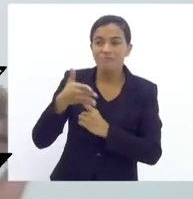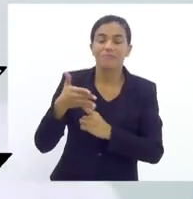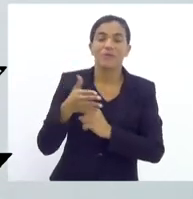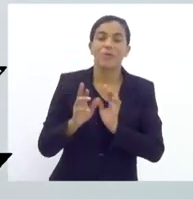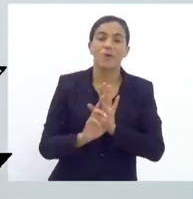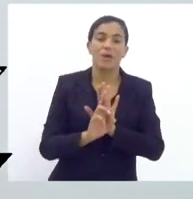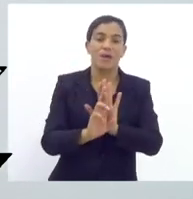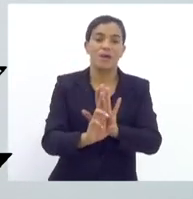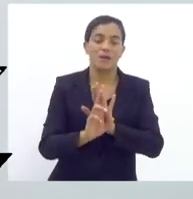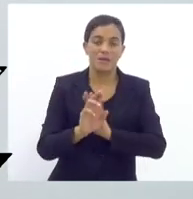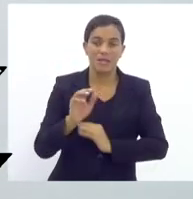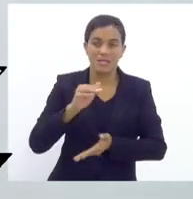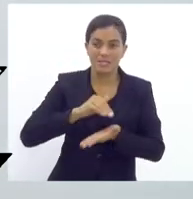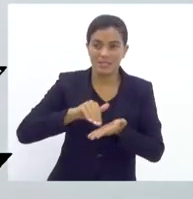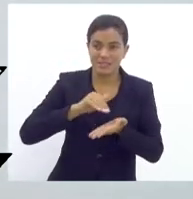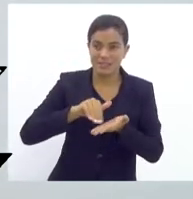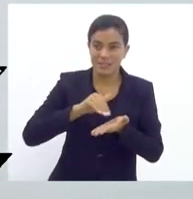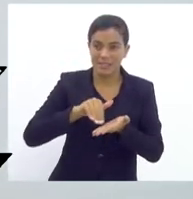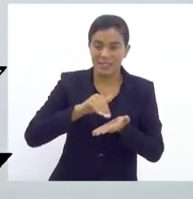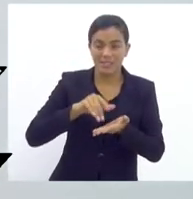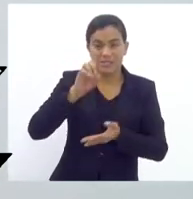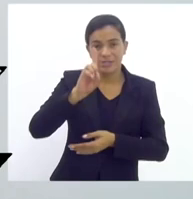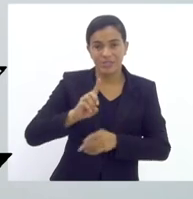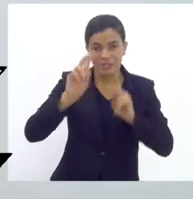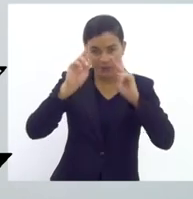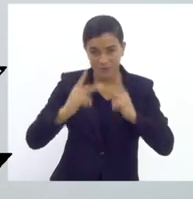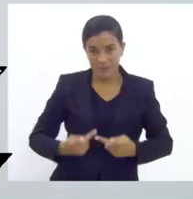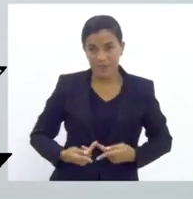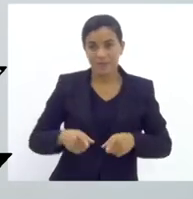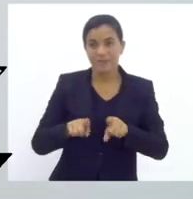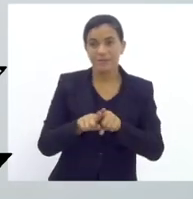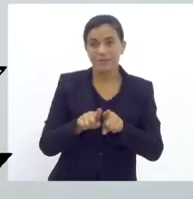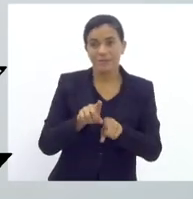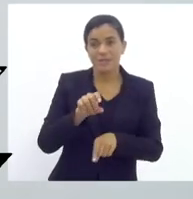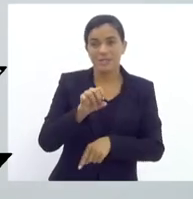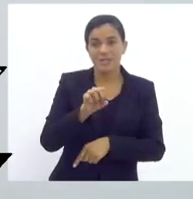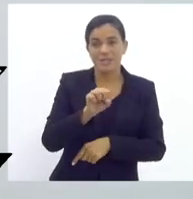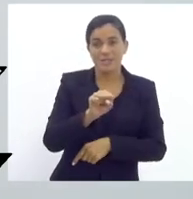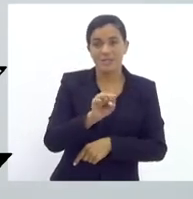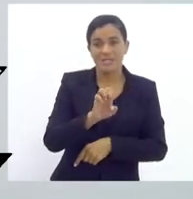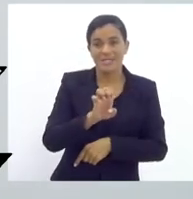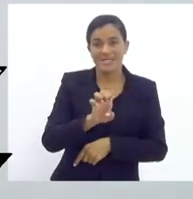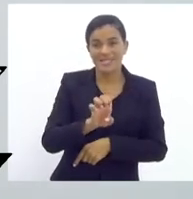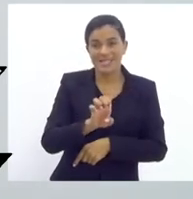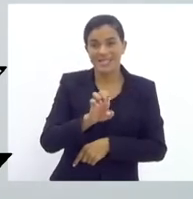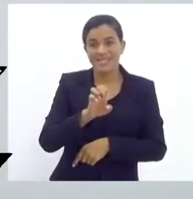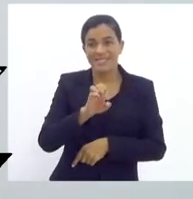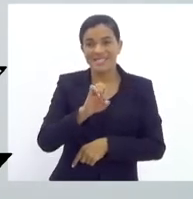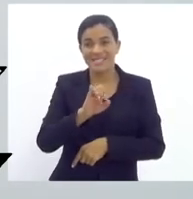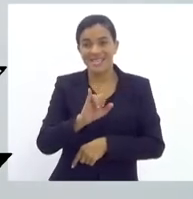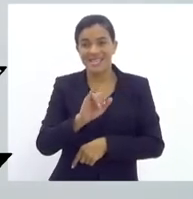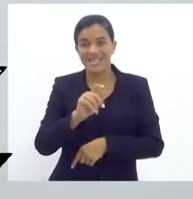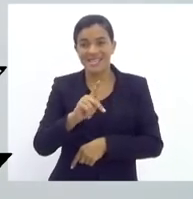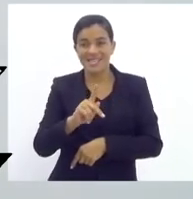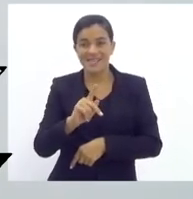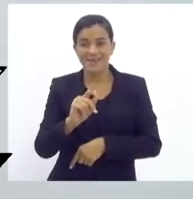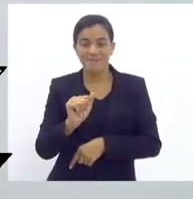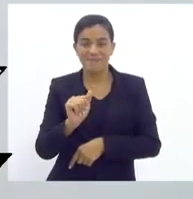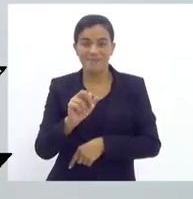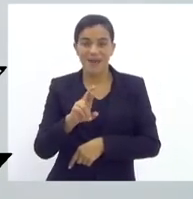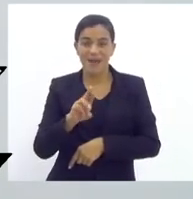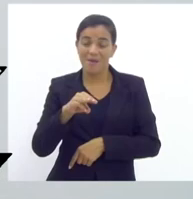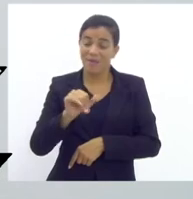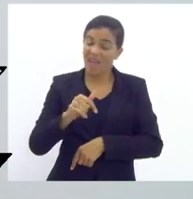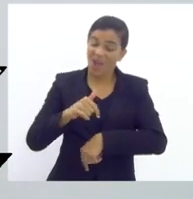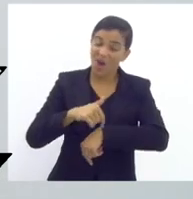o nosso representante da secretaria de direitos humanos e dos ser pai e ser pai chega essa hora já